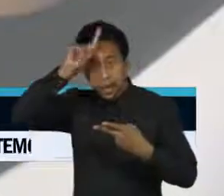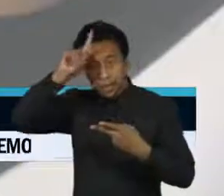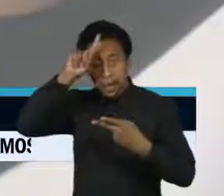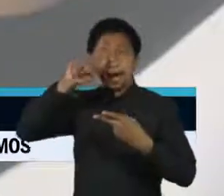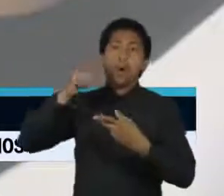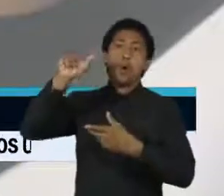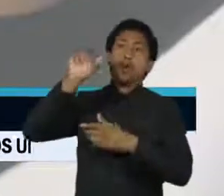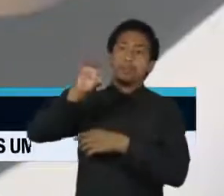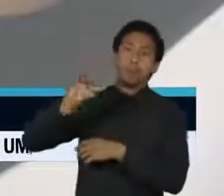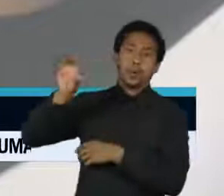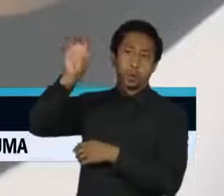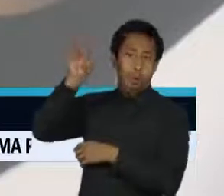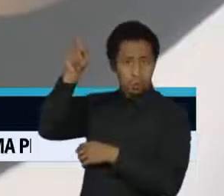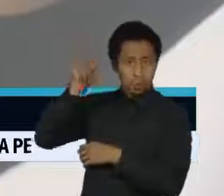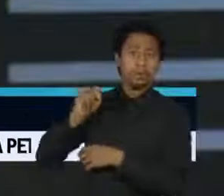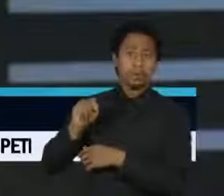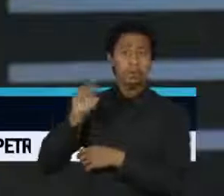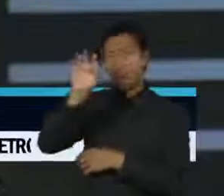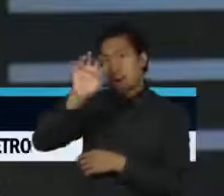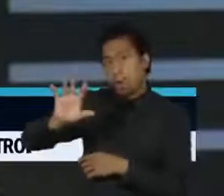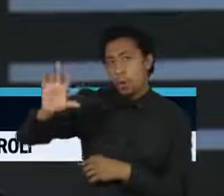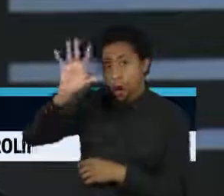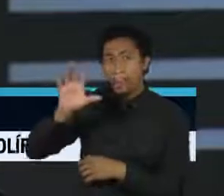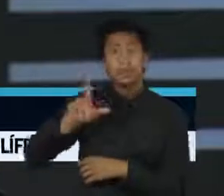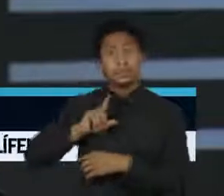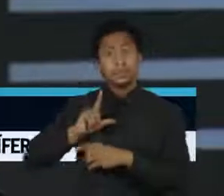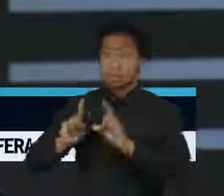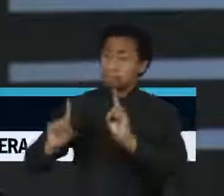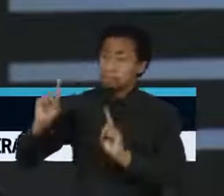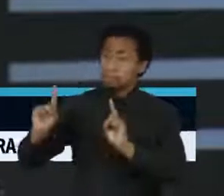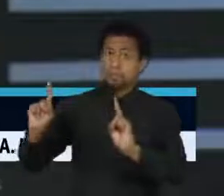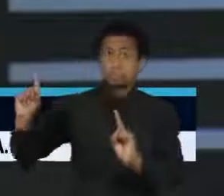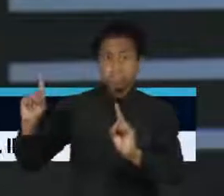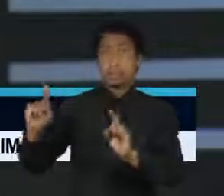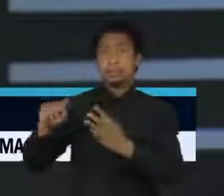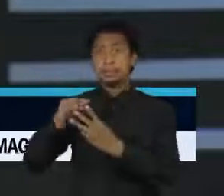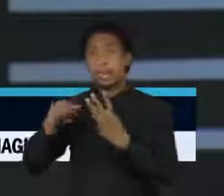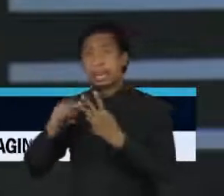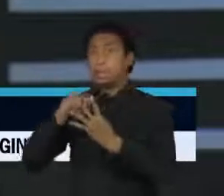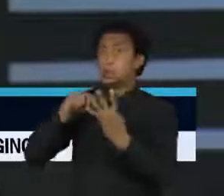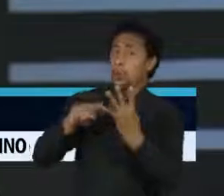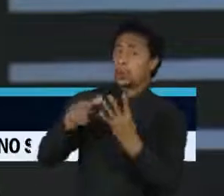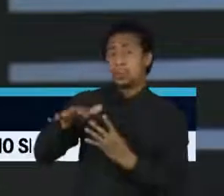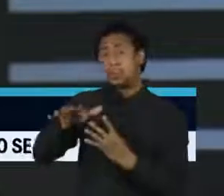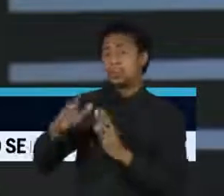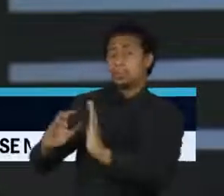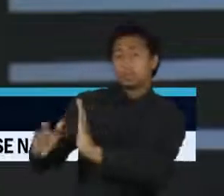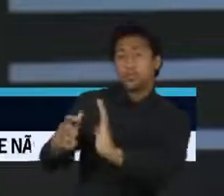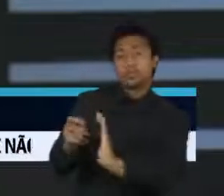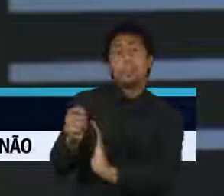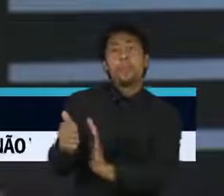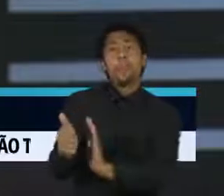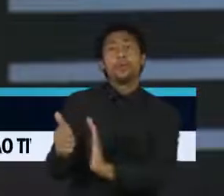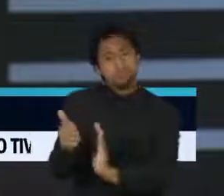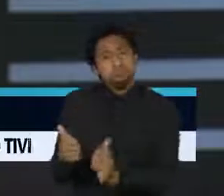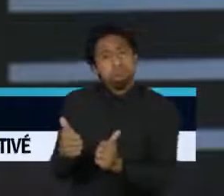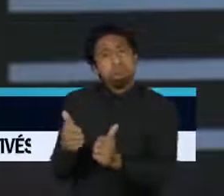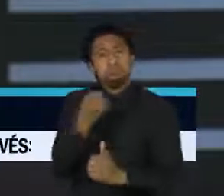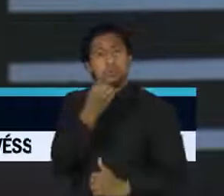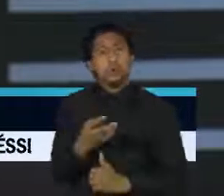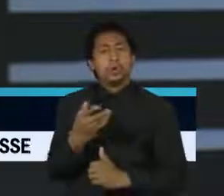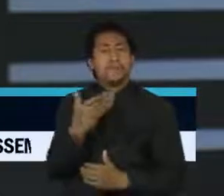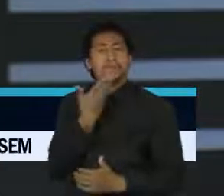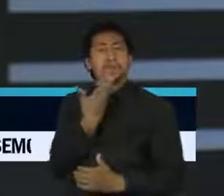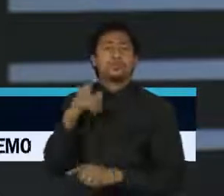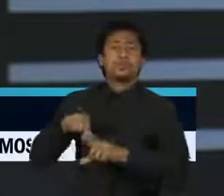partidos e os candidatos viáveis acho que esse é saudável nós estamos caminhando para uma situação que não é das melhores vai deixar muito eleitor